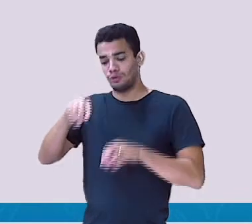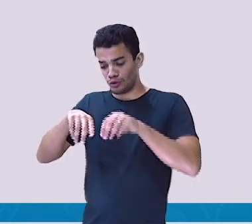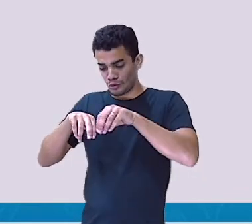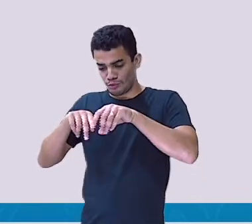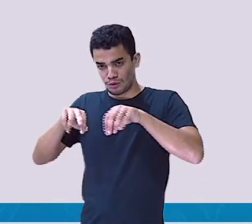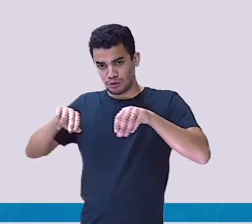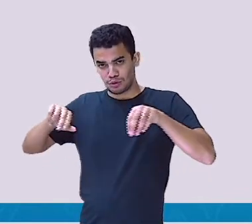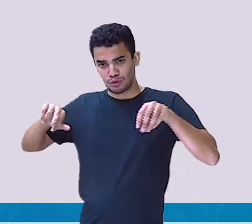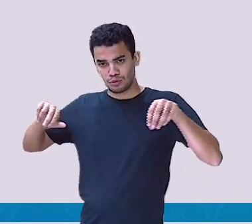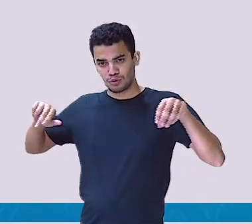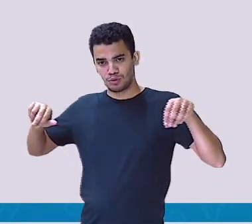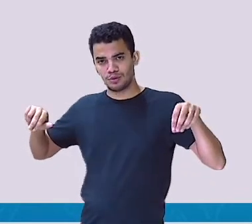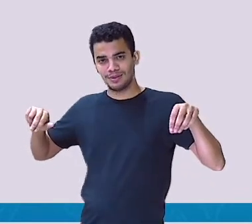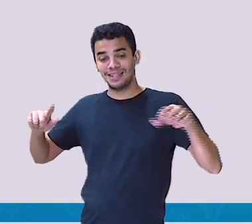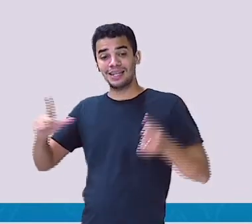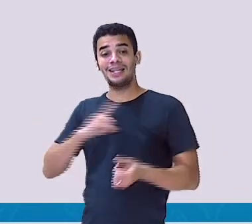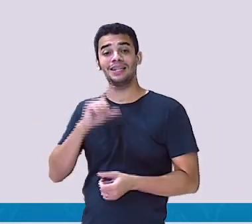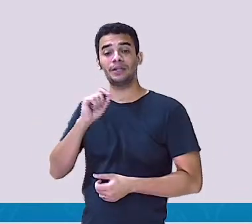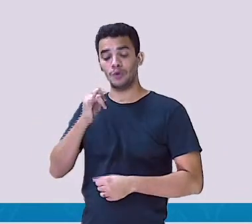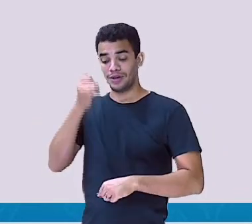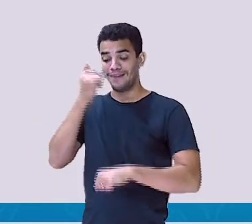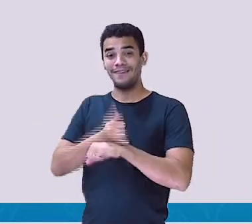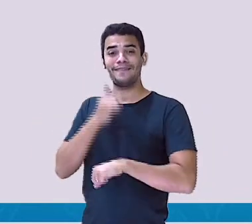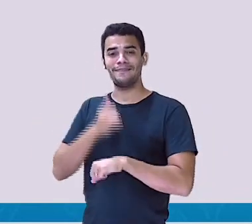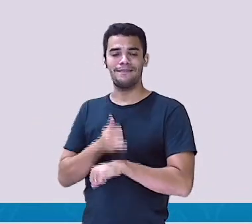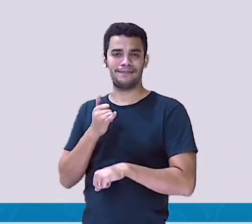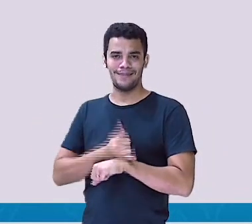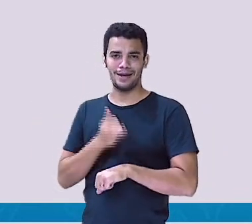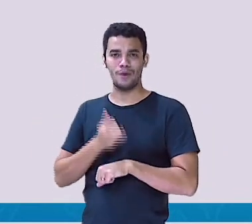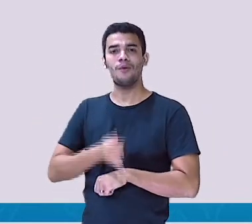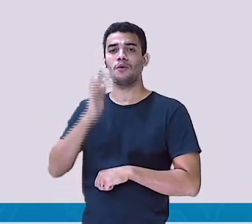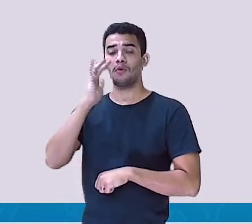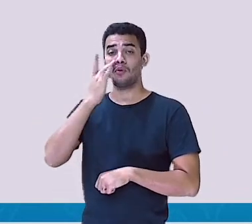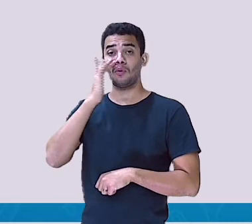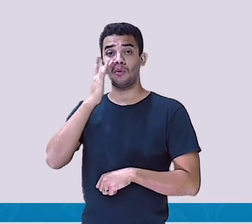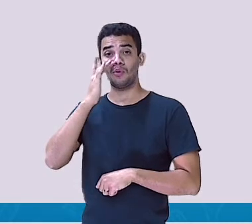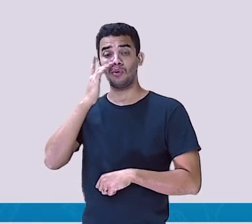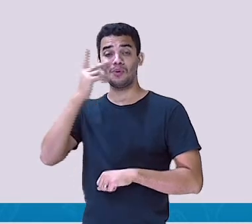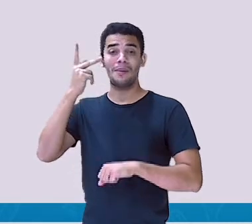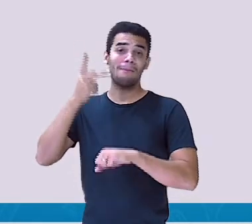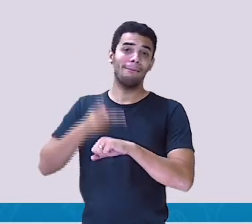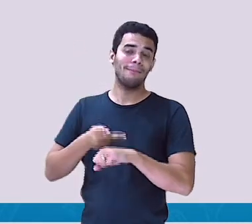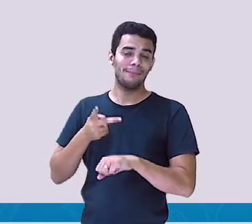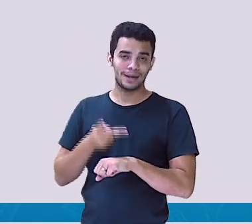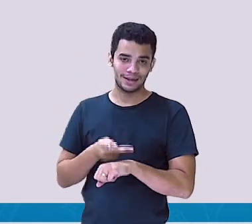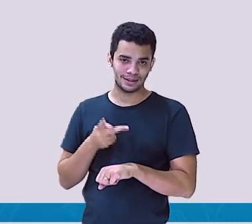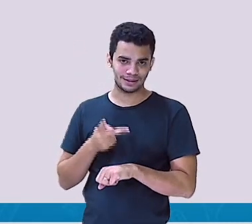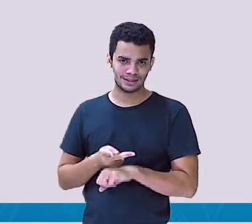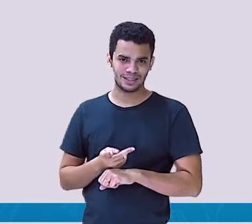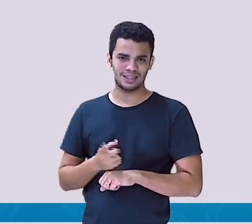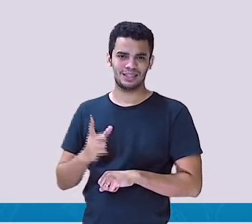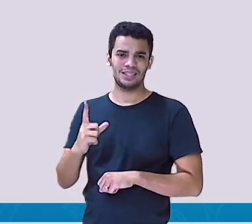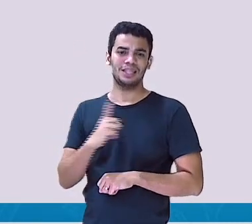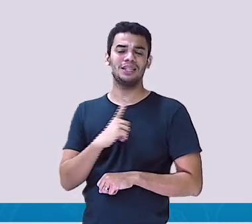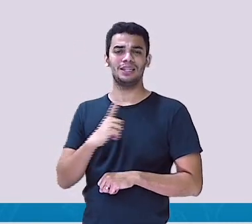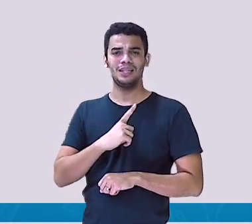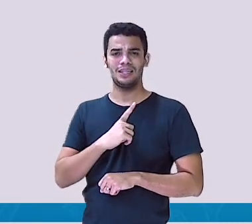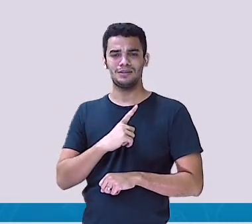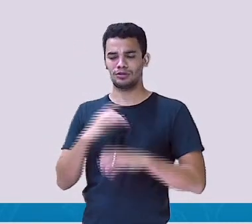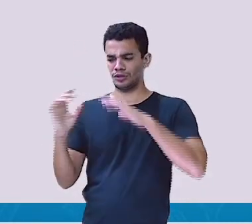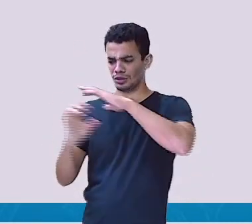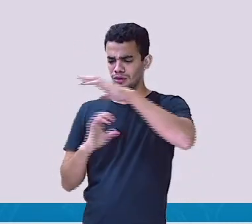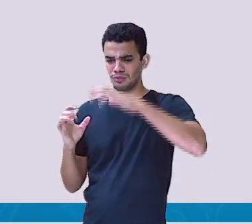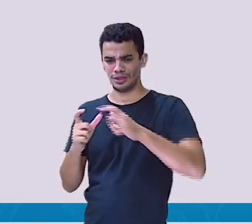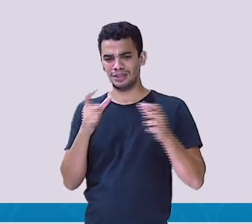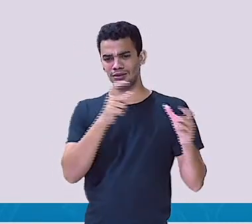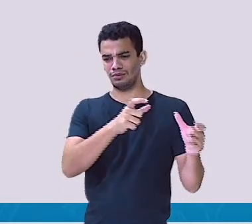prata, o ferro. A gente tem grandes empresas que retiram o minério da natureza, né? Usam o